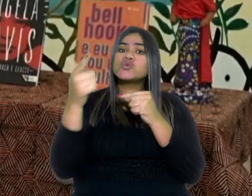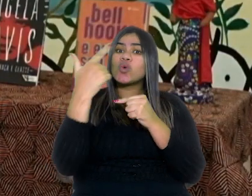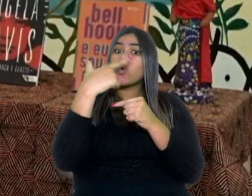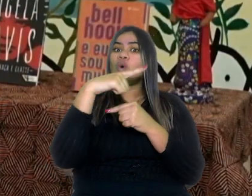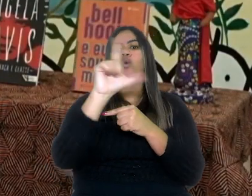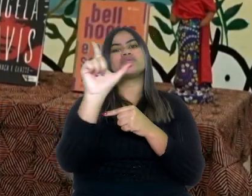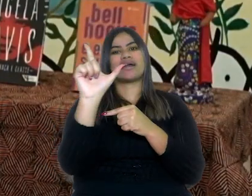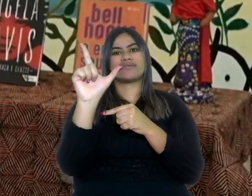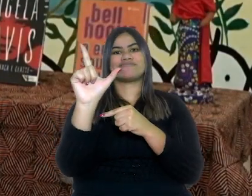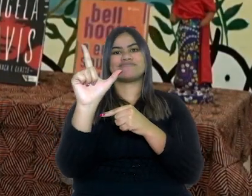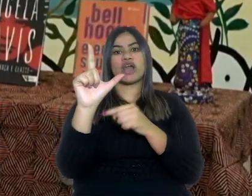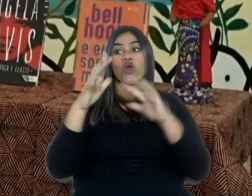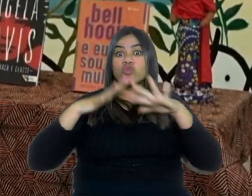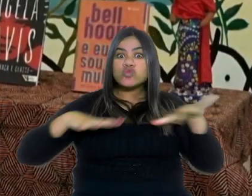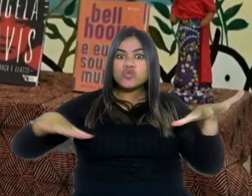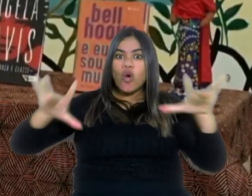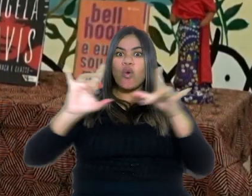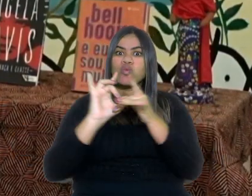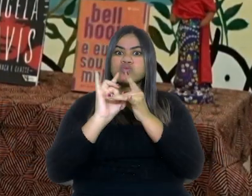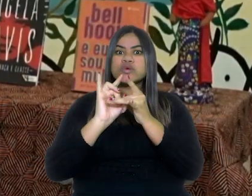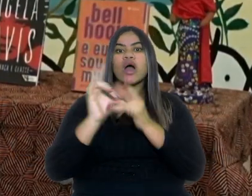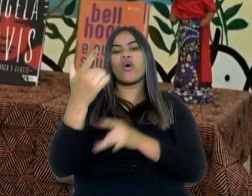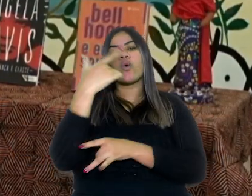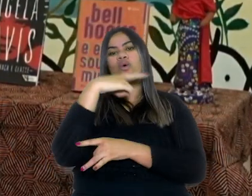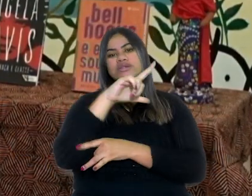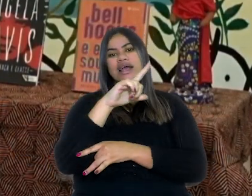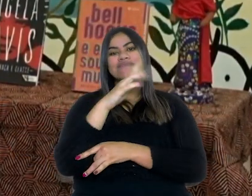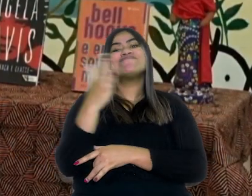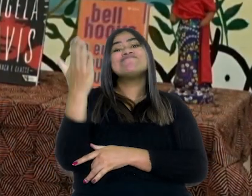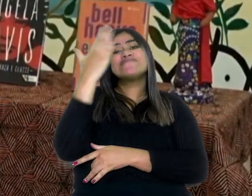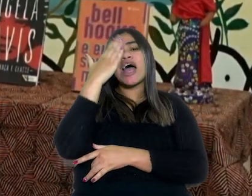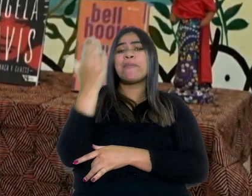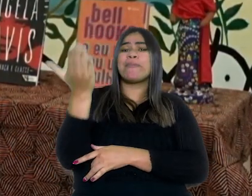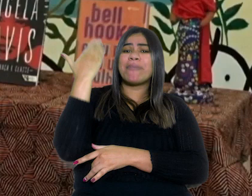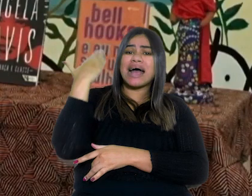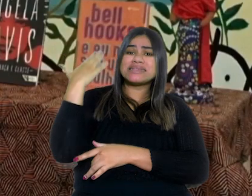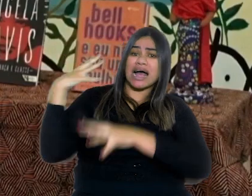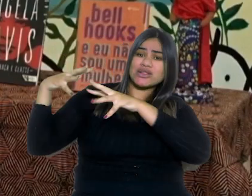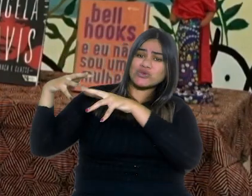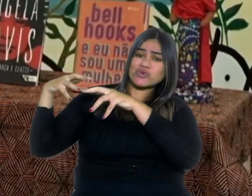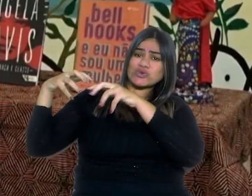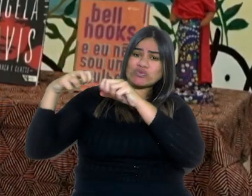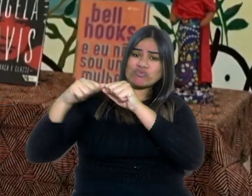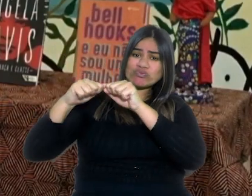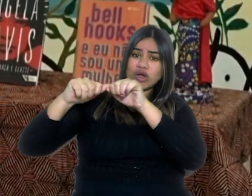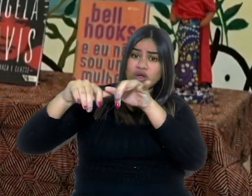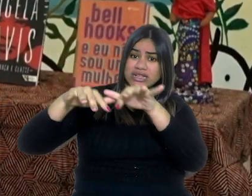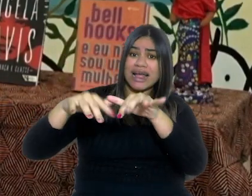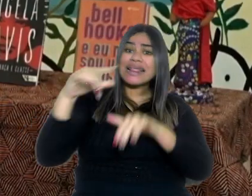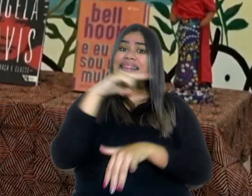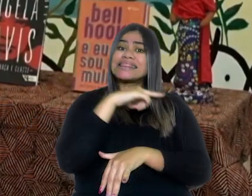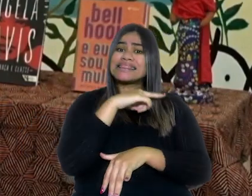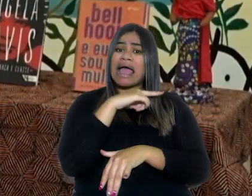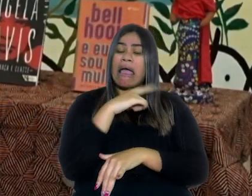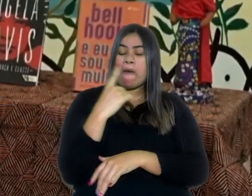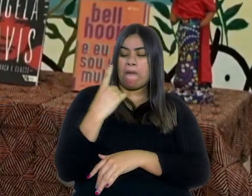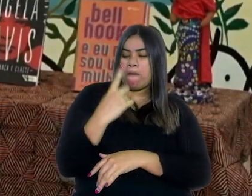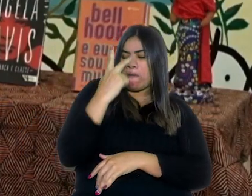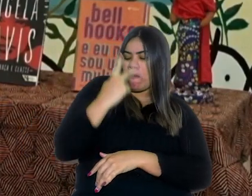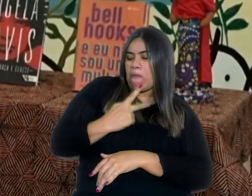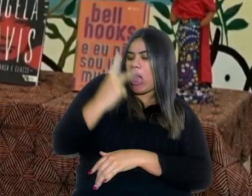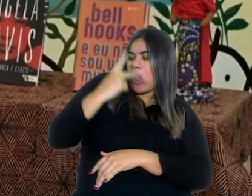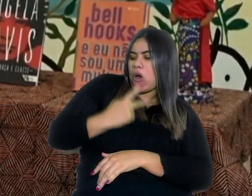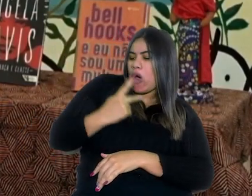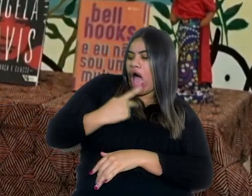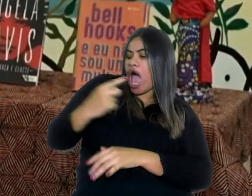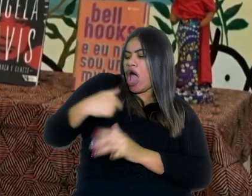forma coletiva como a única forma da gente conseguir alguma coisa. A gente sabe que a colonização nos colocou